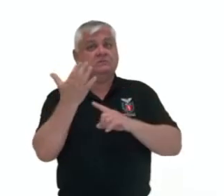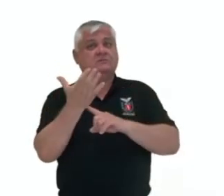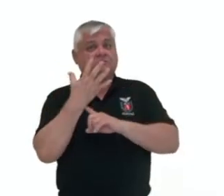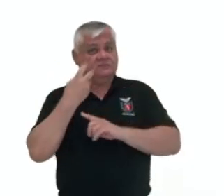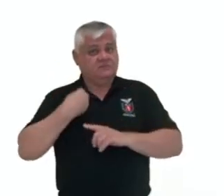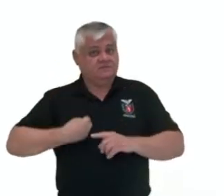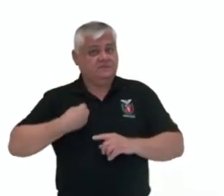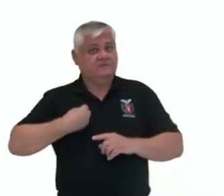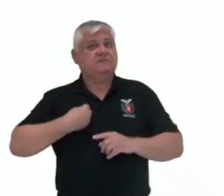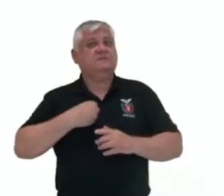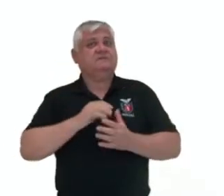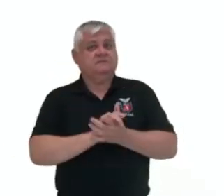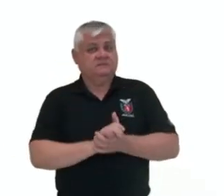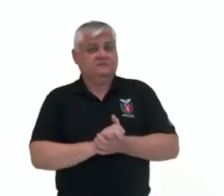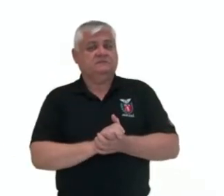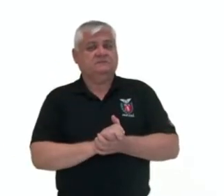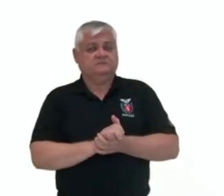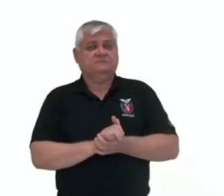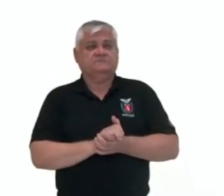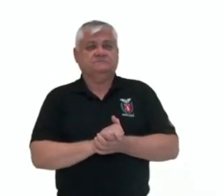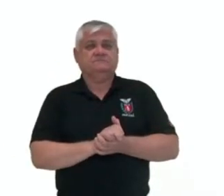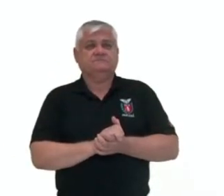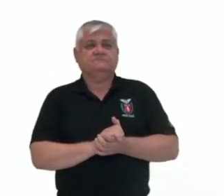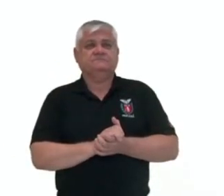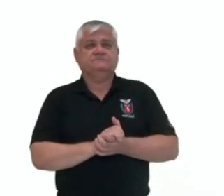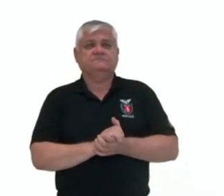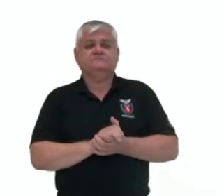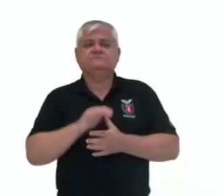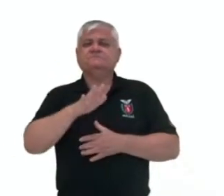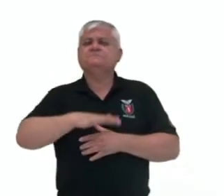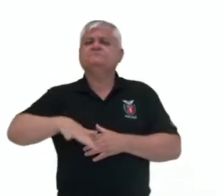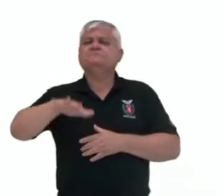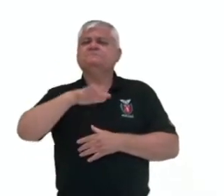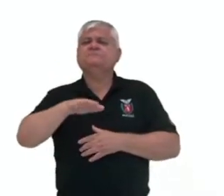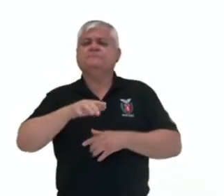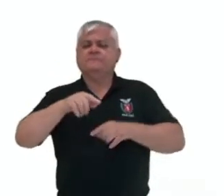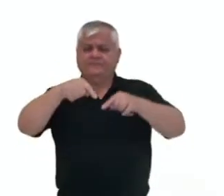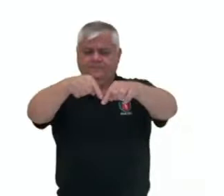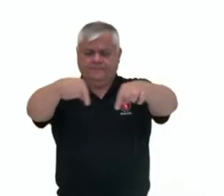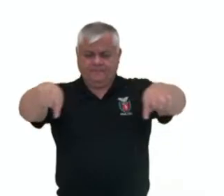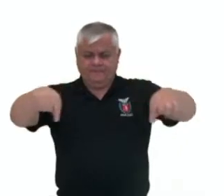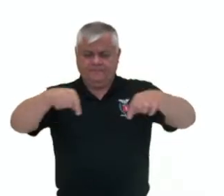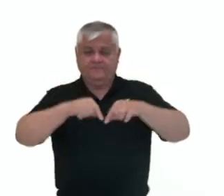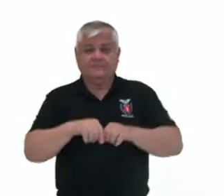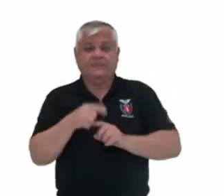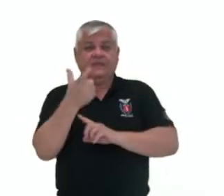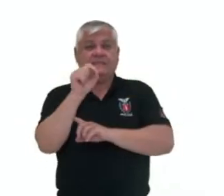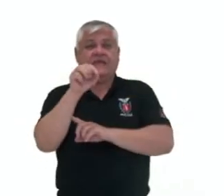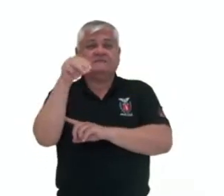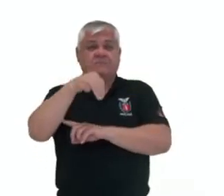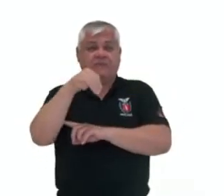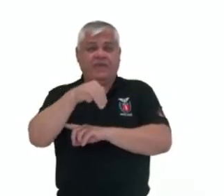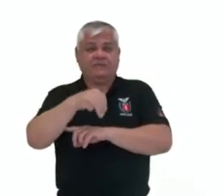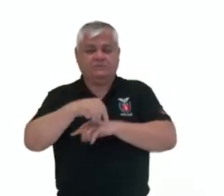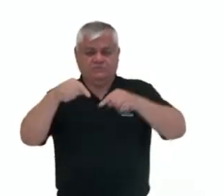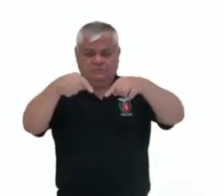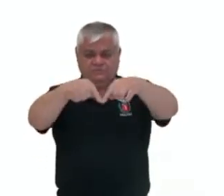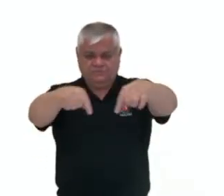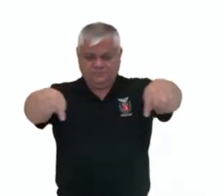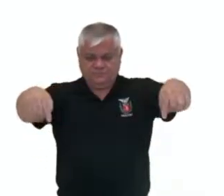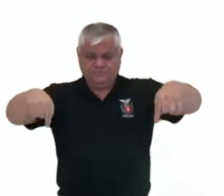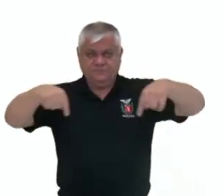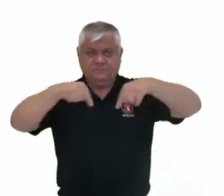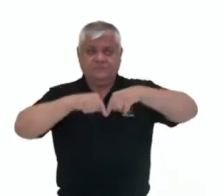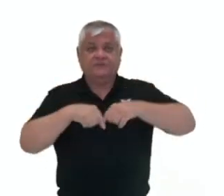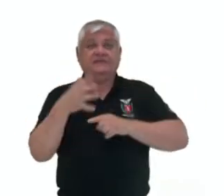nossa vida muitas vezes. A área de combate, ela mede 10 metros quadrados, como a imagem ali está